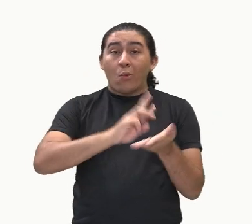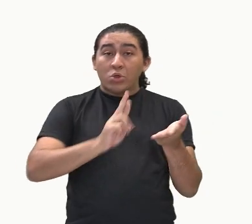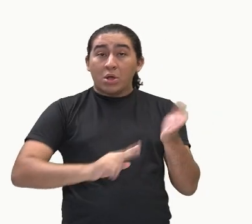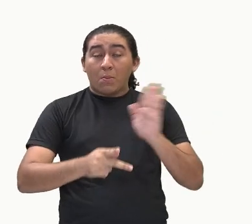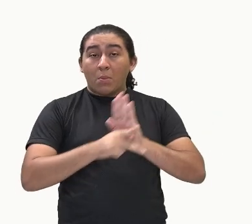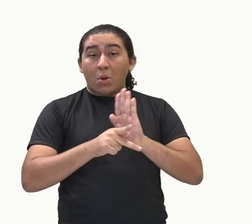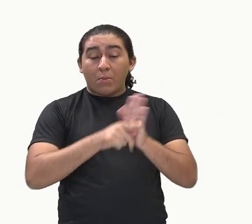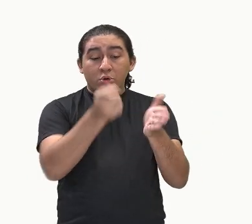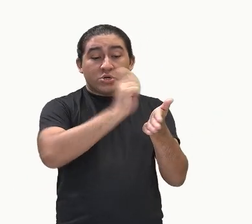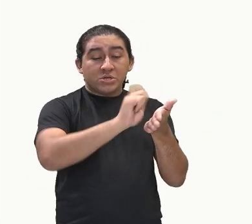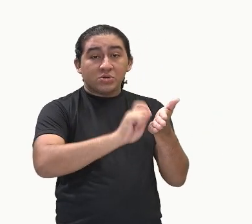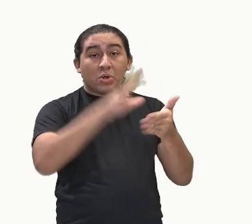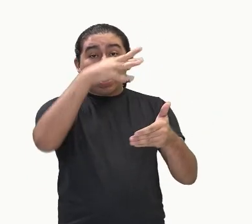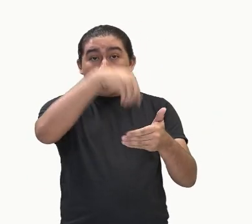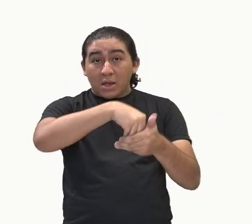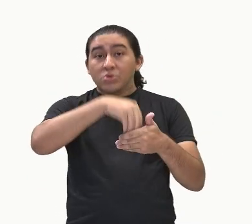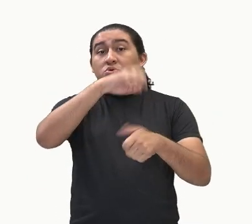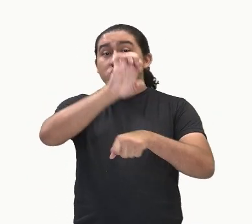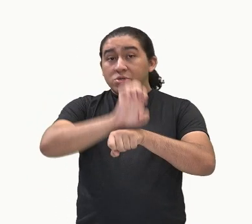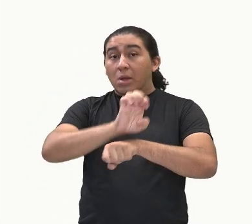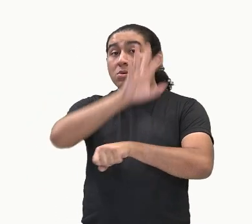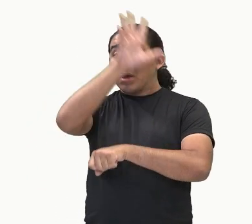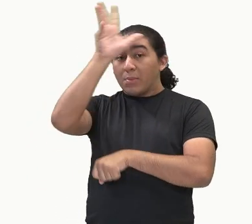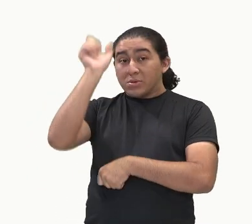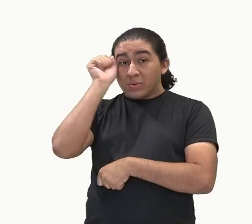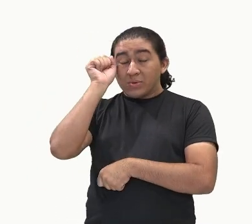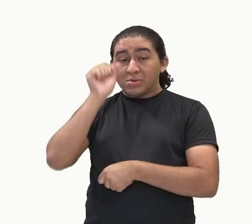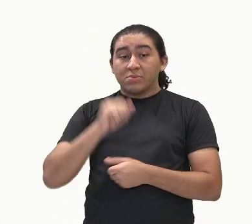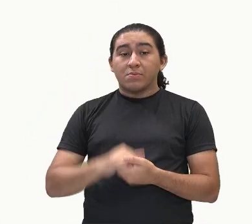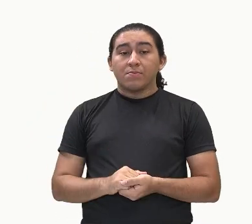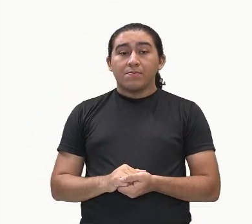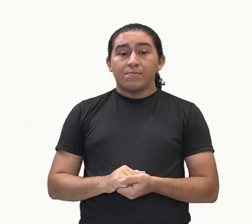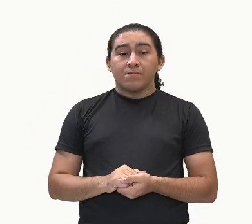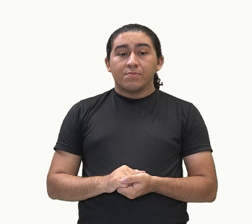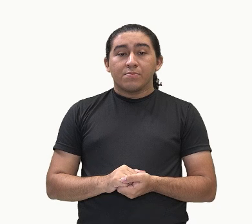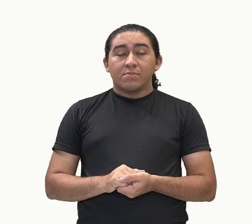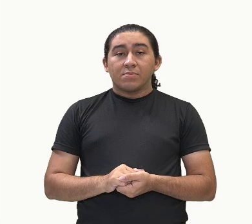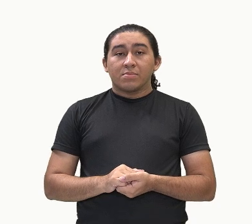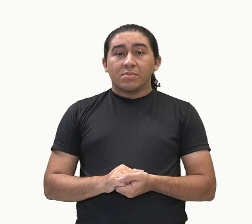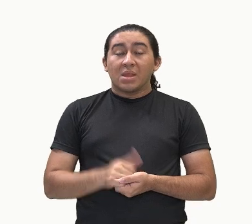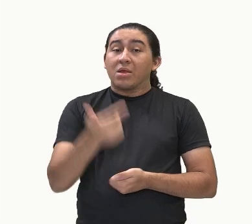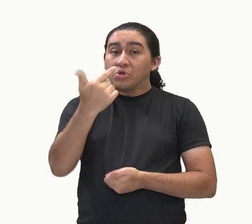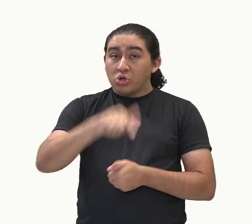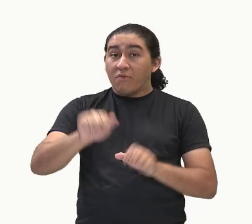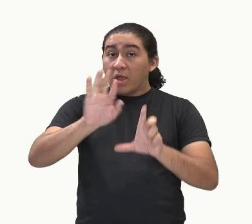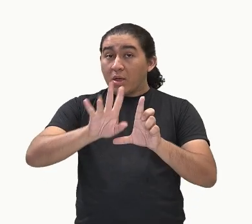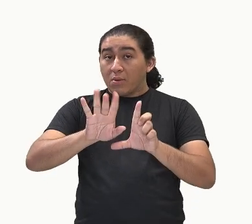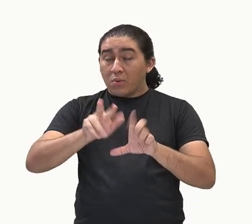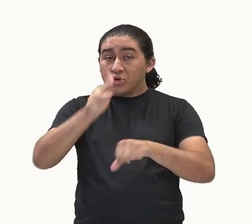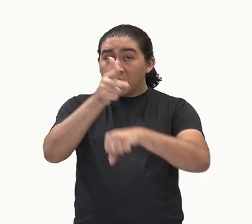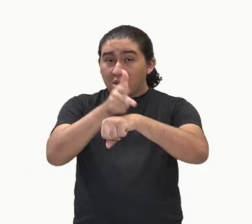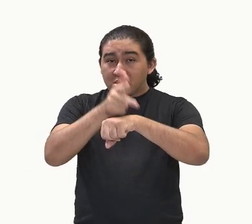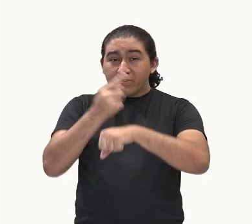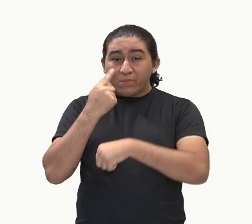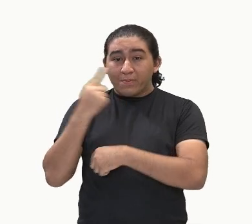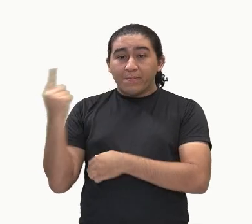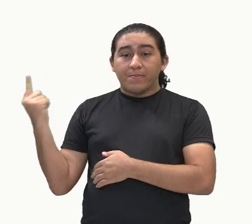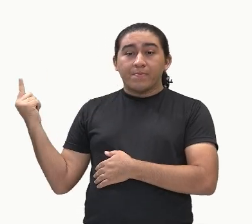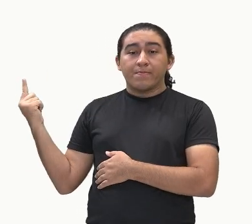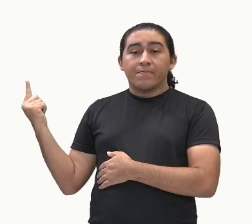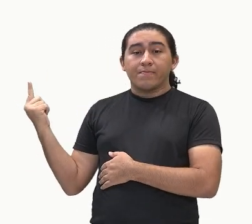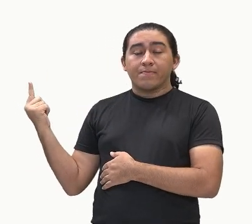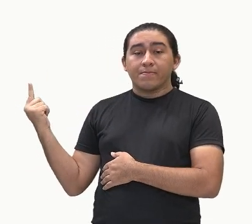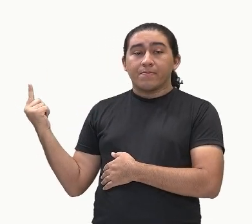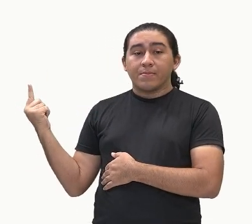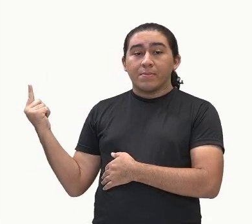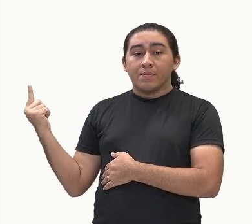amazônicos. Vejam só aqui, se vocês mirarem o celular, vai conseguir ver no QR Code. Temos